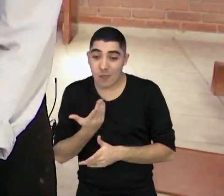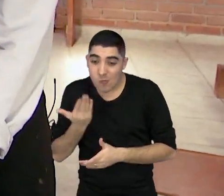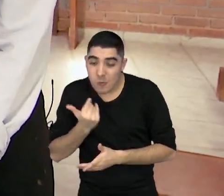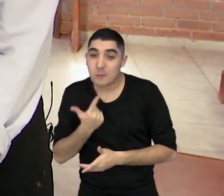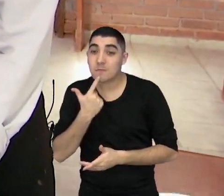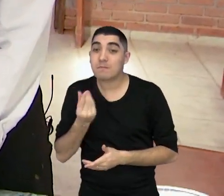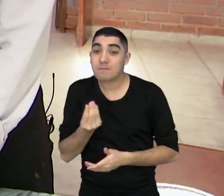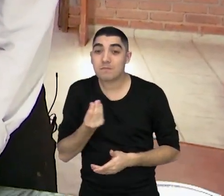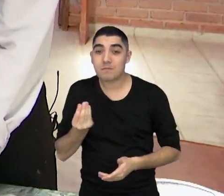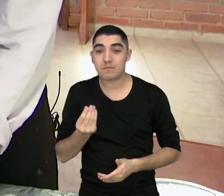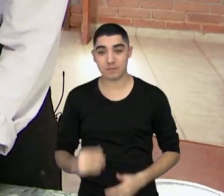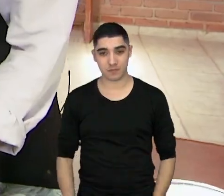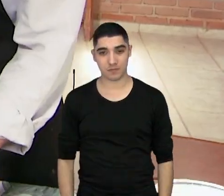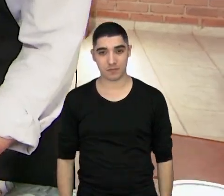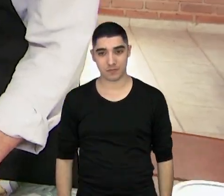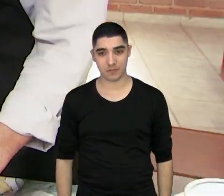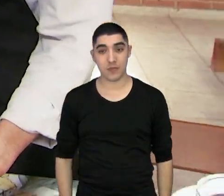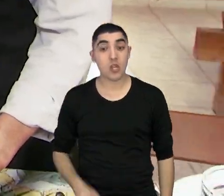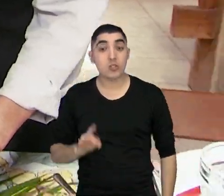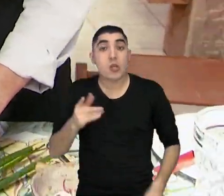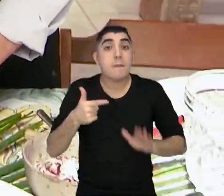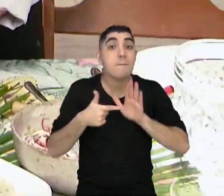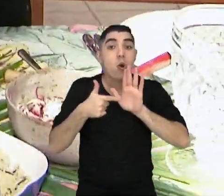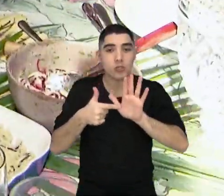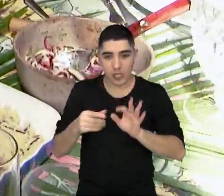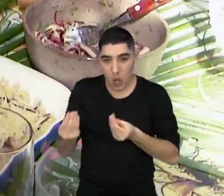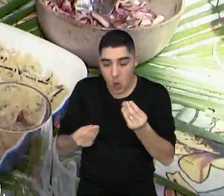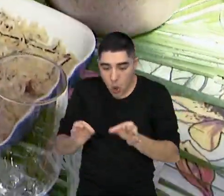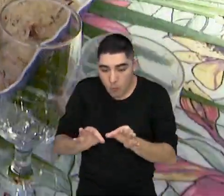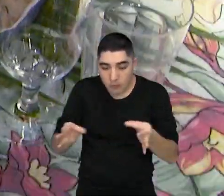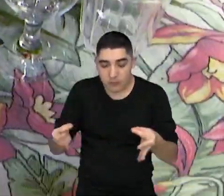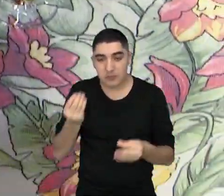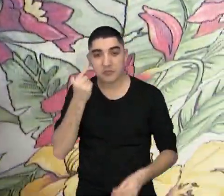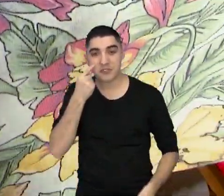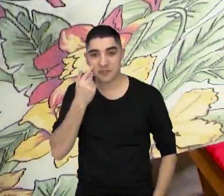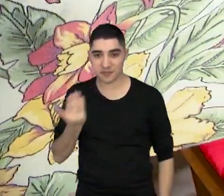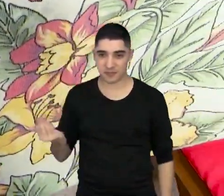estão doidos para degustar. Vamos lá, só vamos abrir abrir isso uma aqui. para mostrar Isso. lá para o cinegrafista?